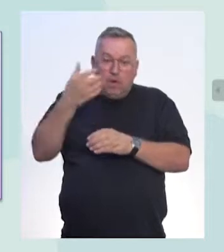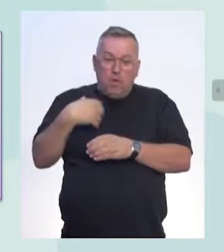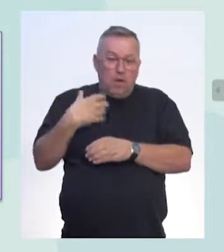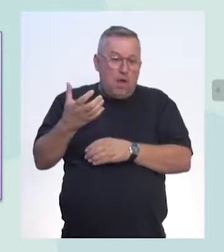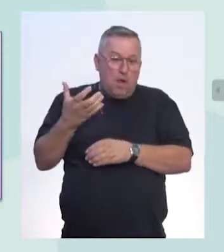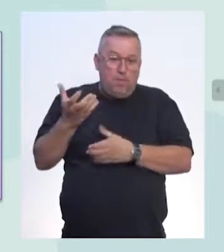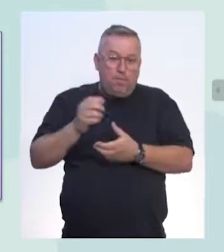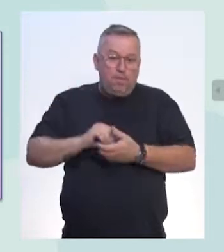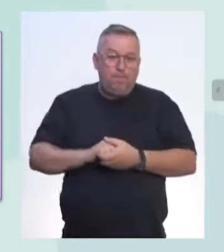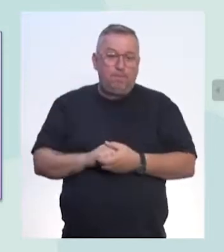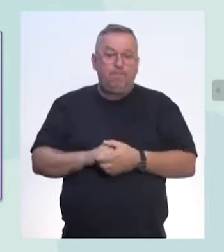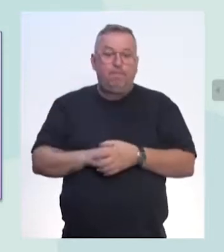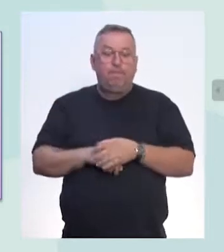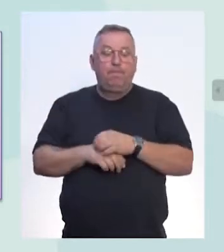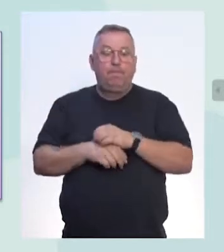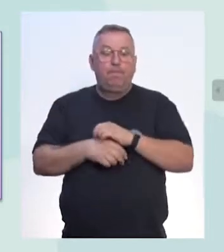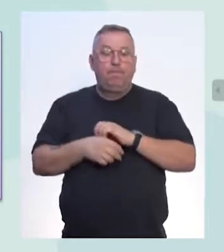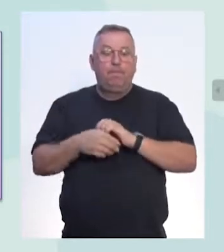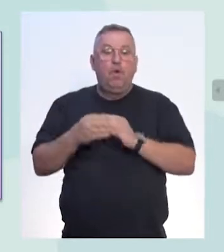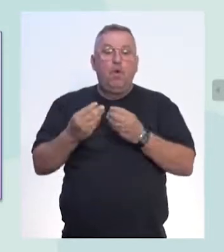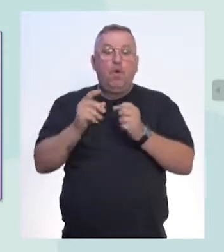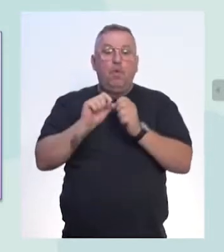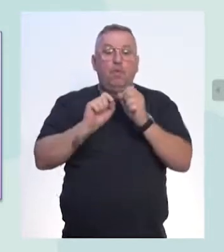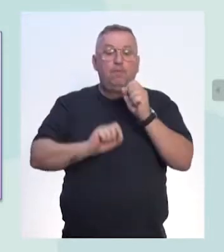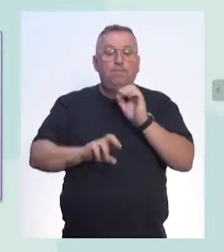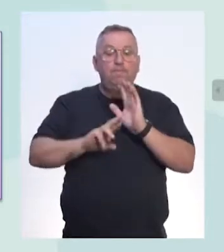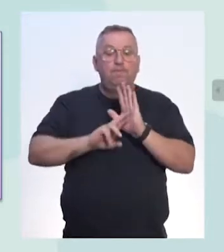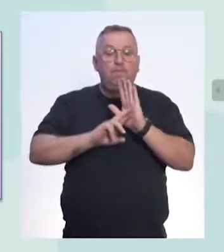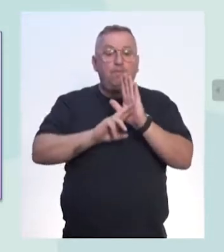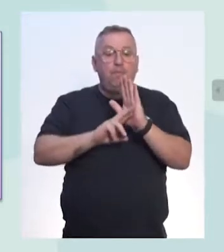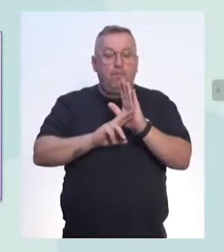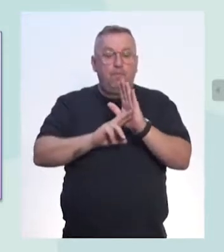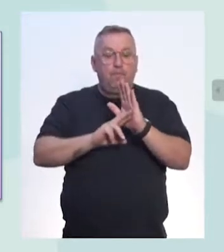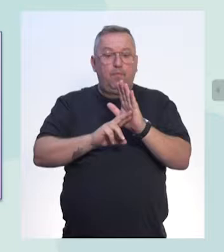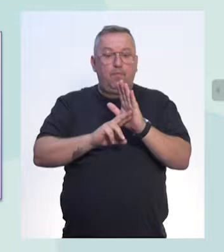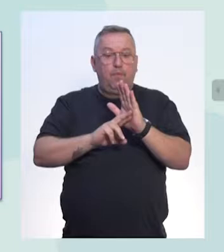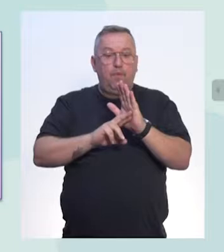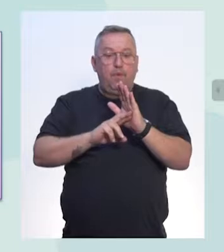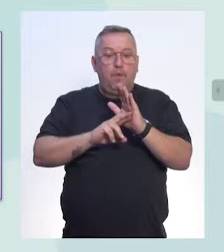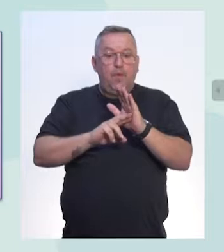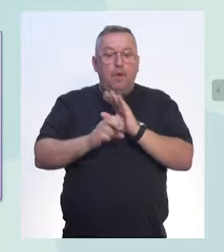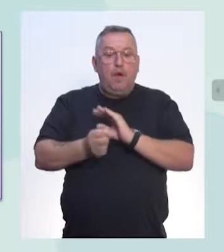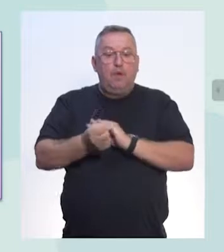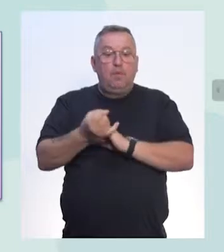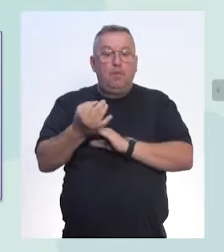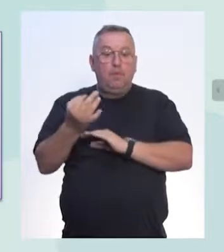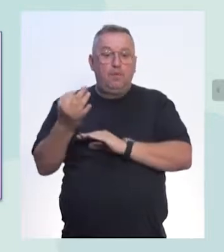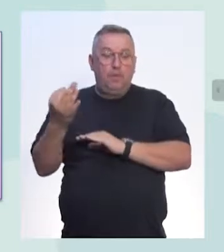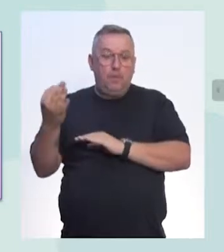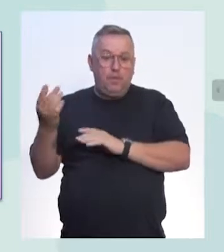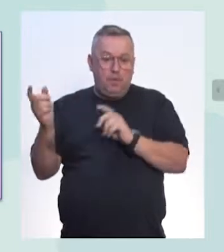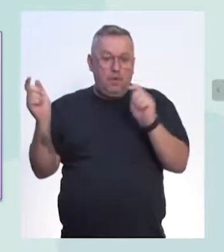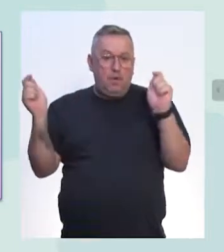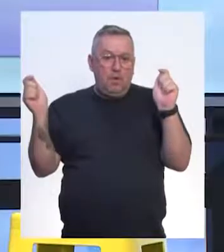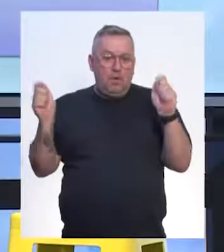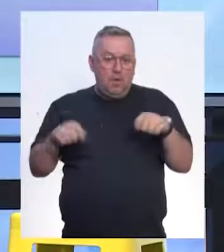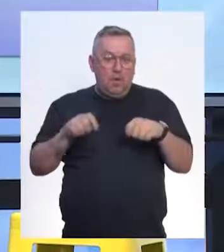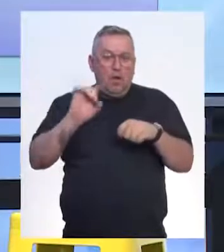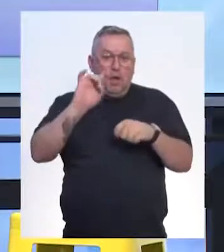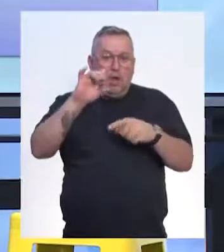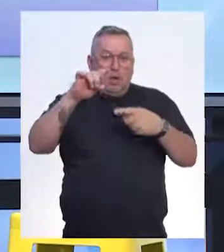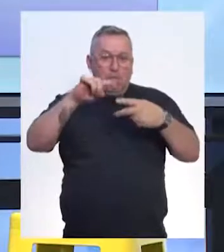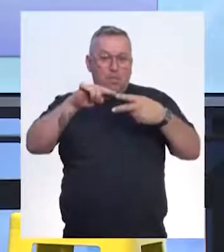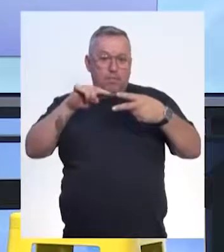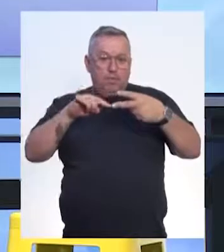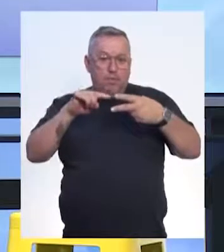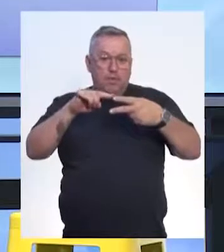quero. Como que eu faço para representar, então, a quantidade que eu posso de cada um,